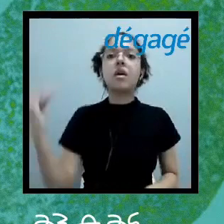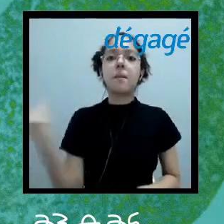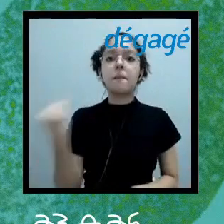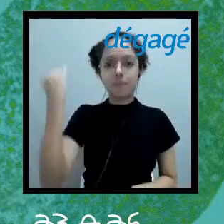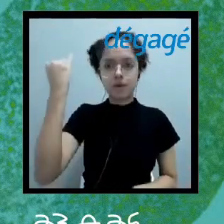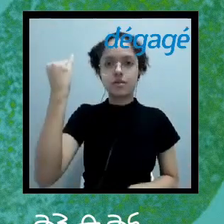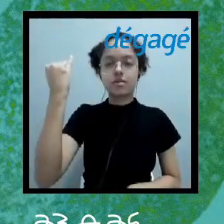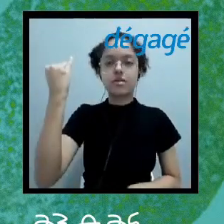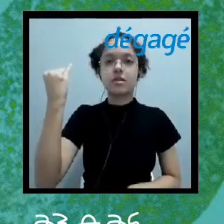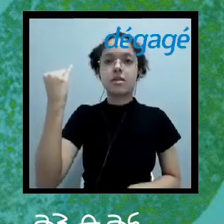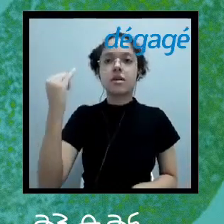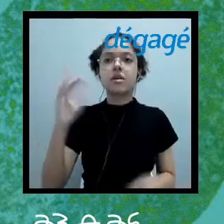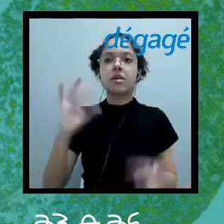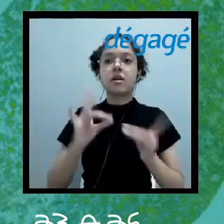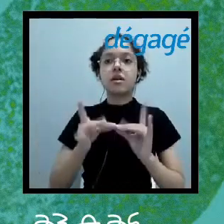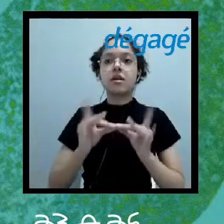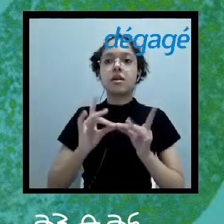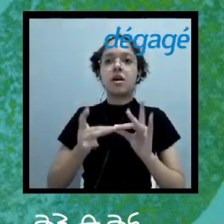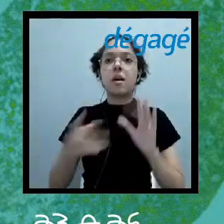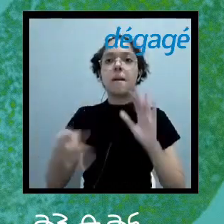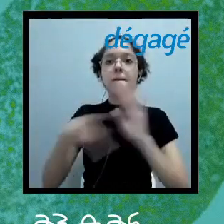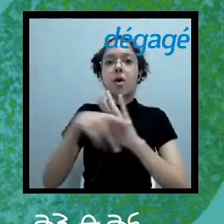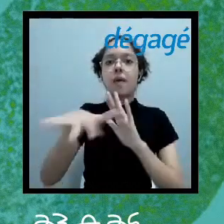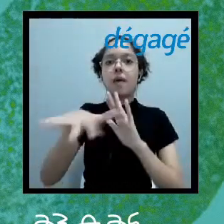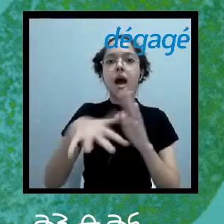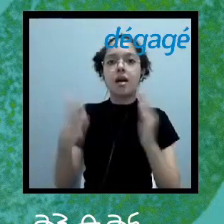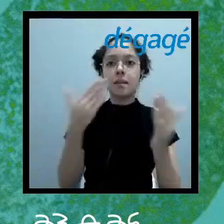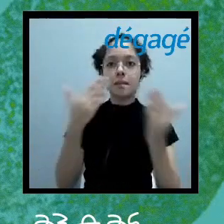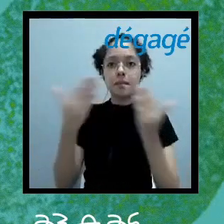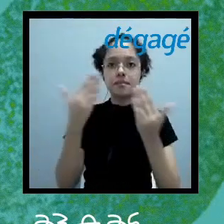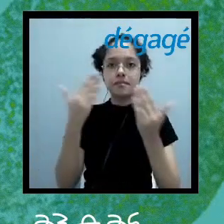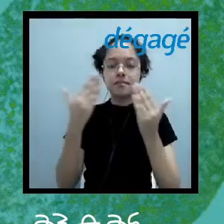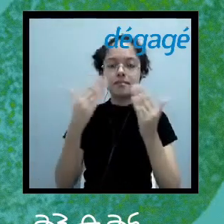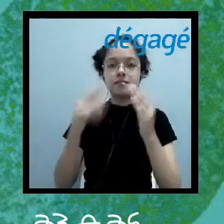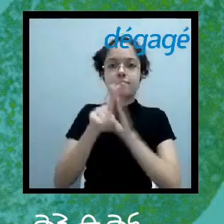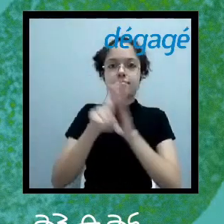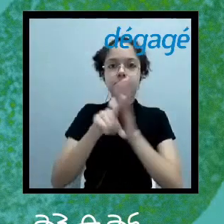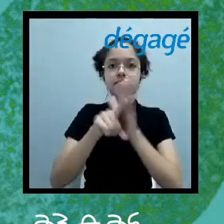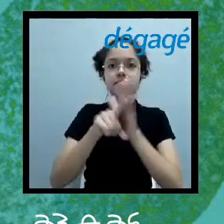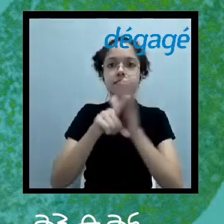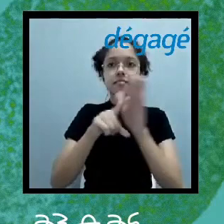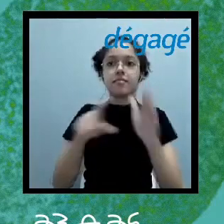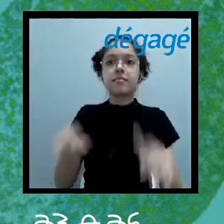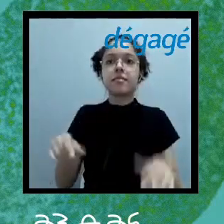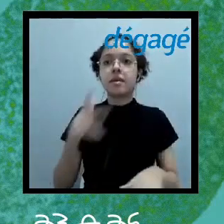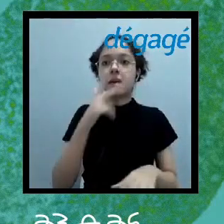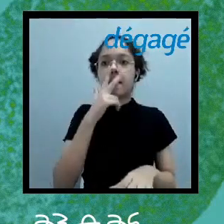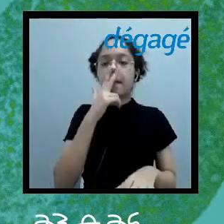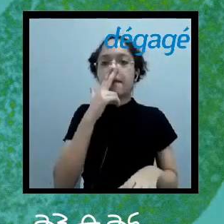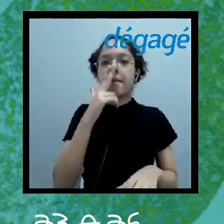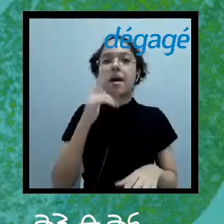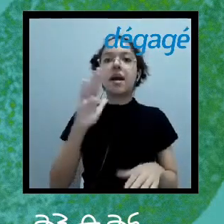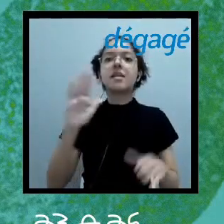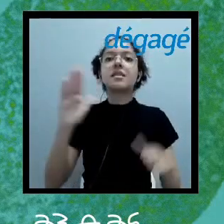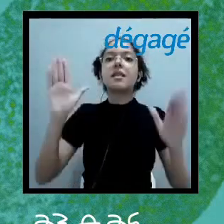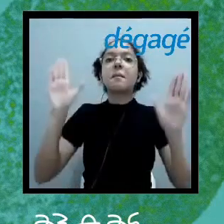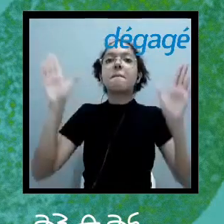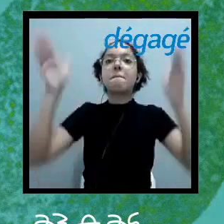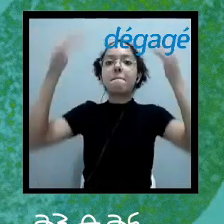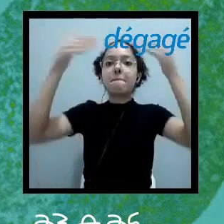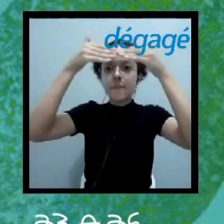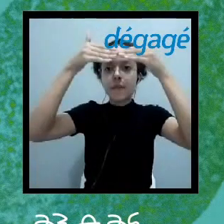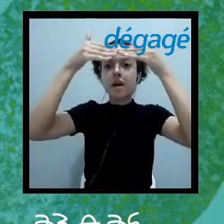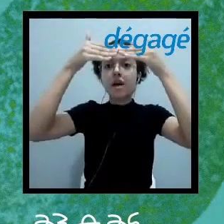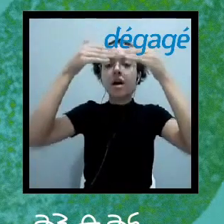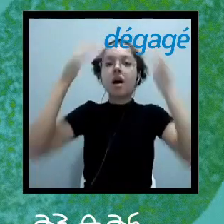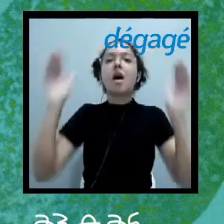que os oficineiros da psicanálise ficam muito engessados em tudo que eles sabem sobre o que é o autismo, sobre como